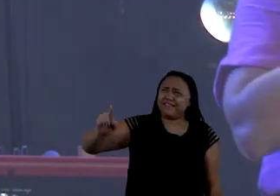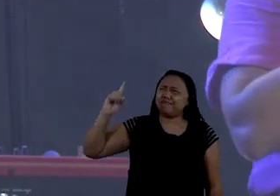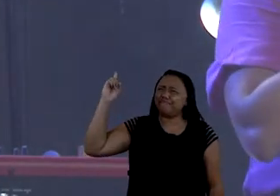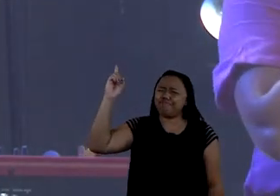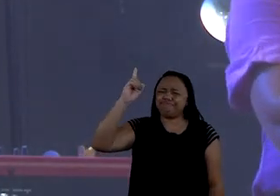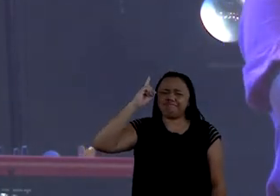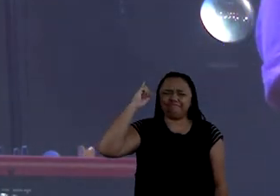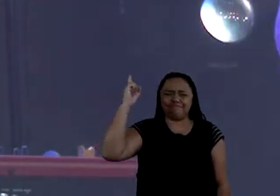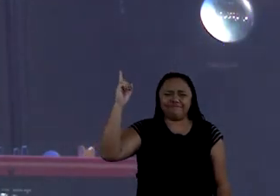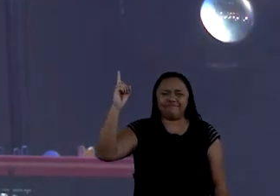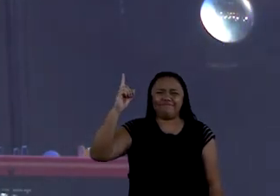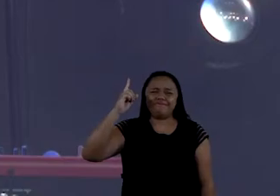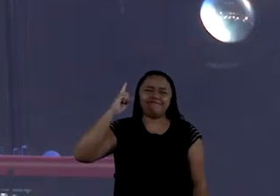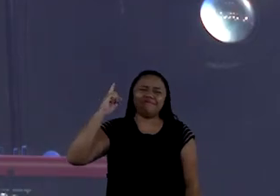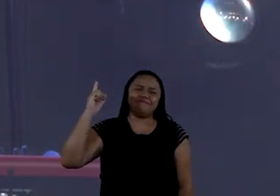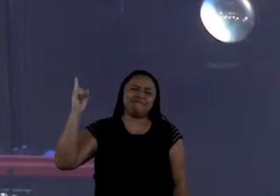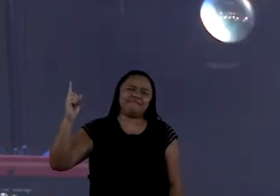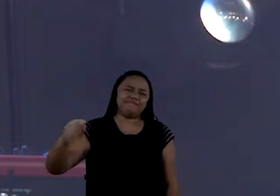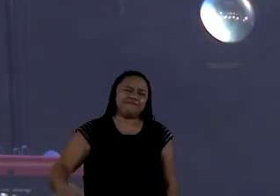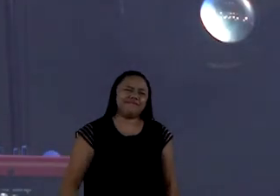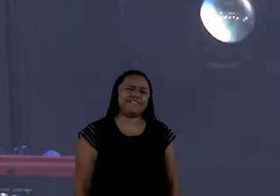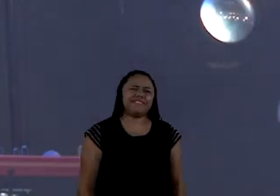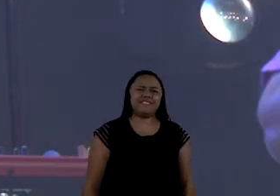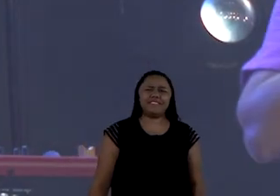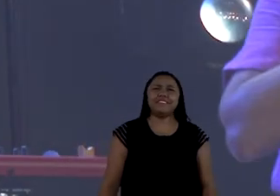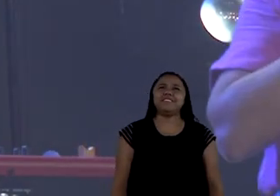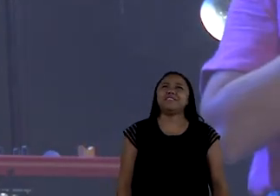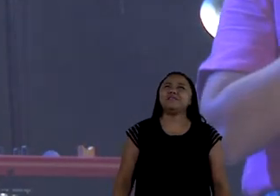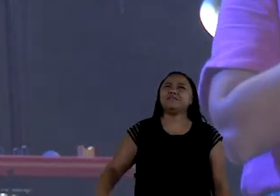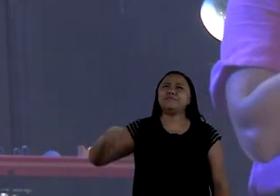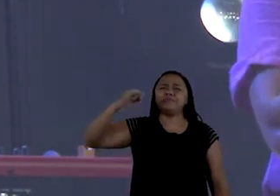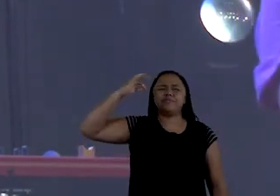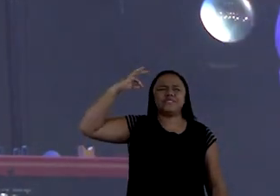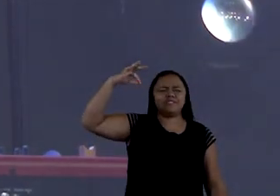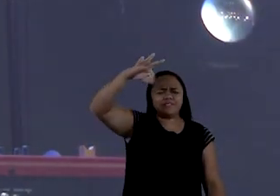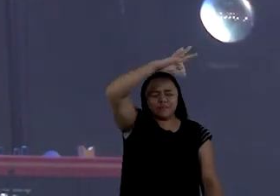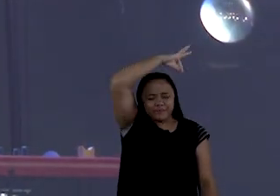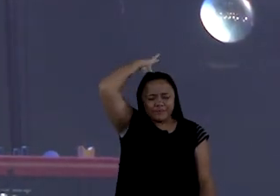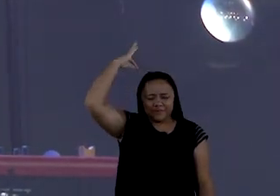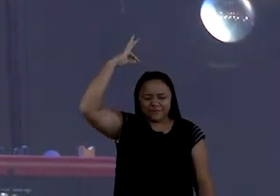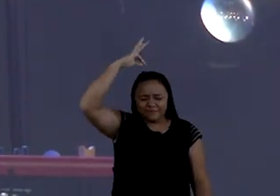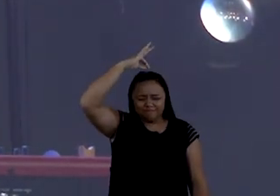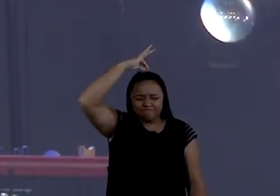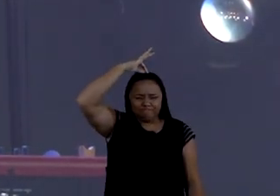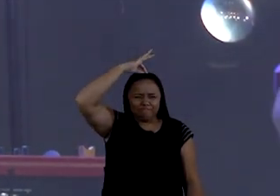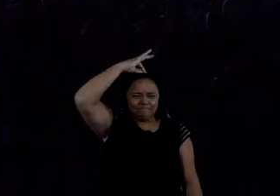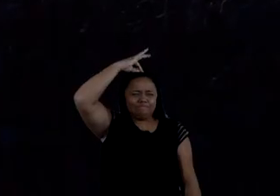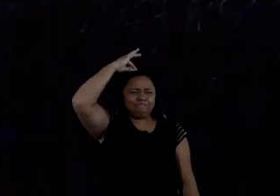Levanta, Senhor, levanta. Levanta o Santo dos Santos, o ambiente do Santo dos Santos.